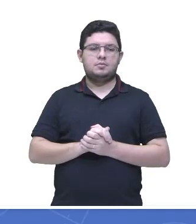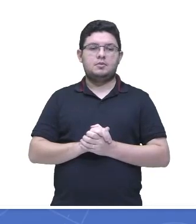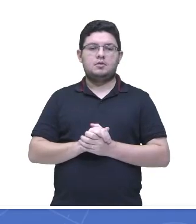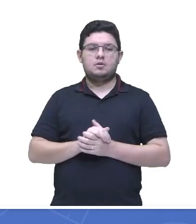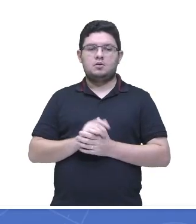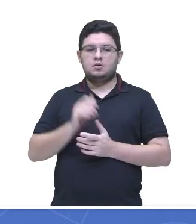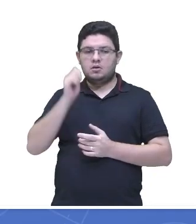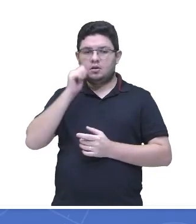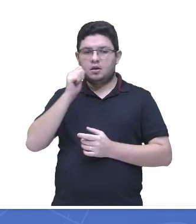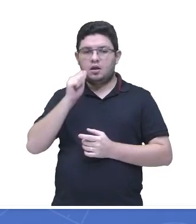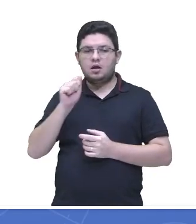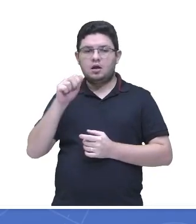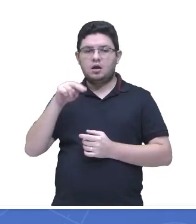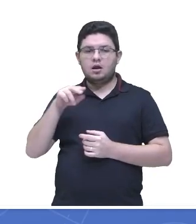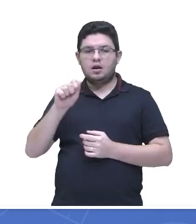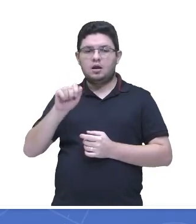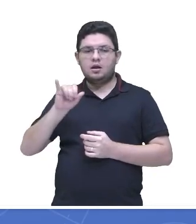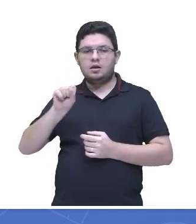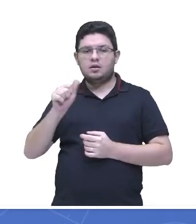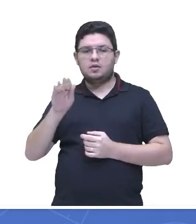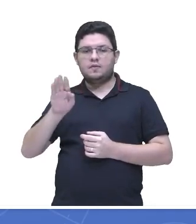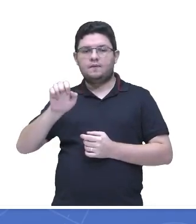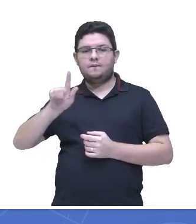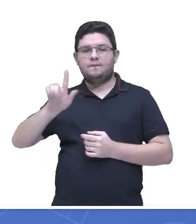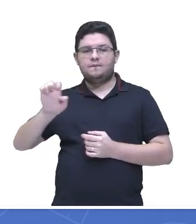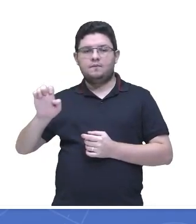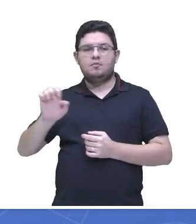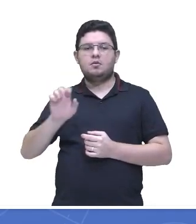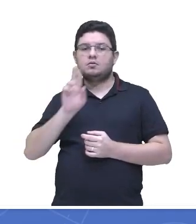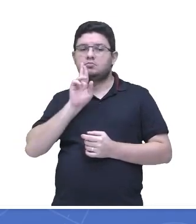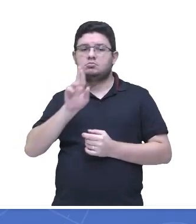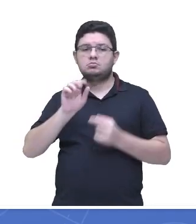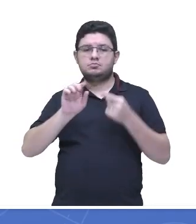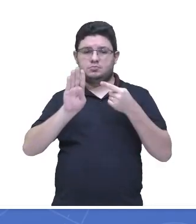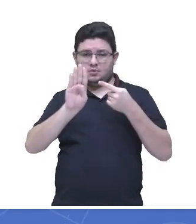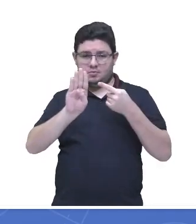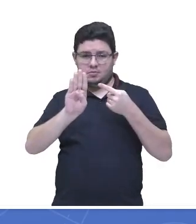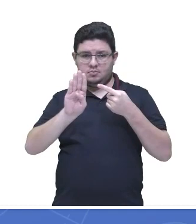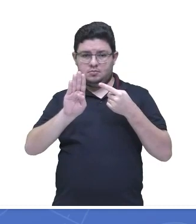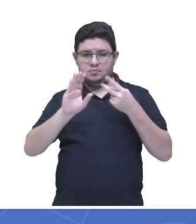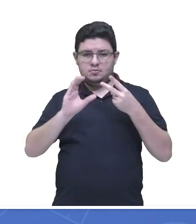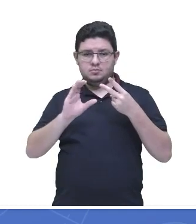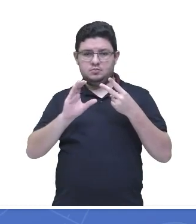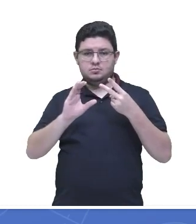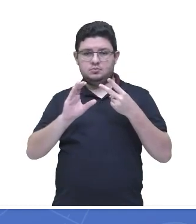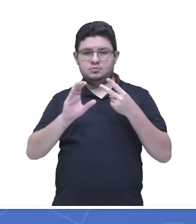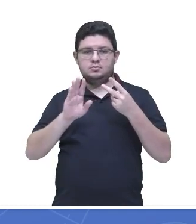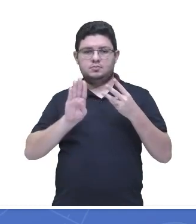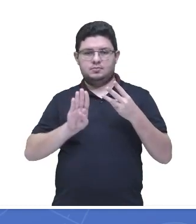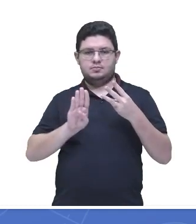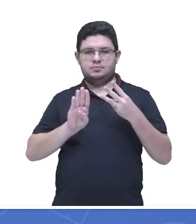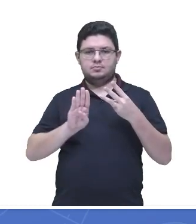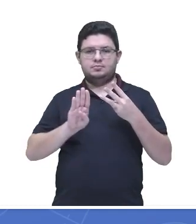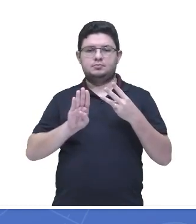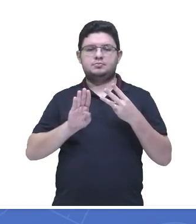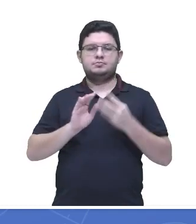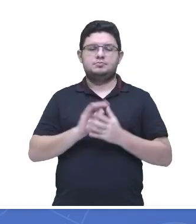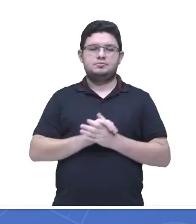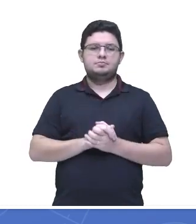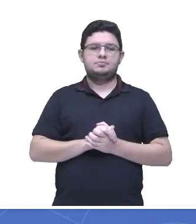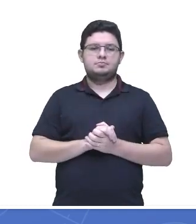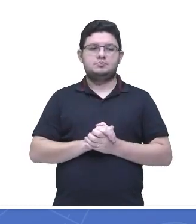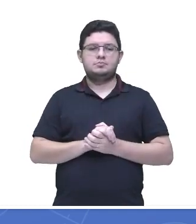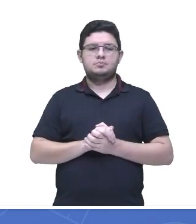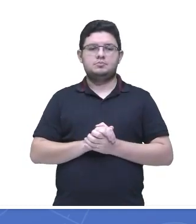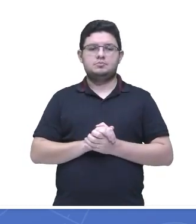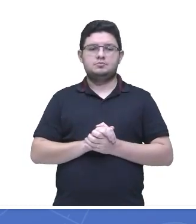A Ana Isabelle disse que é B, a C é B. Ó, tá bem equilibrado aqui as respostas